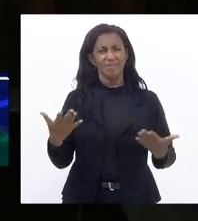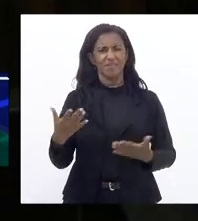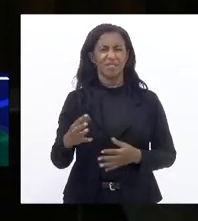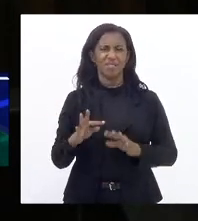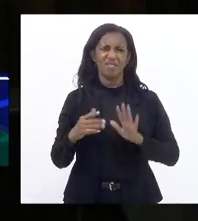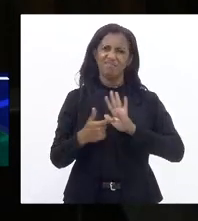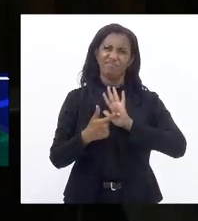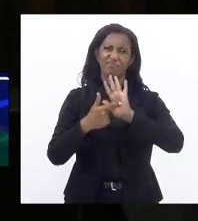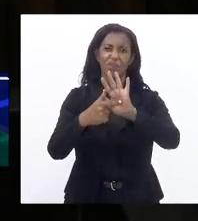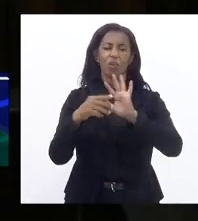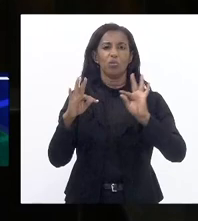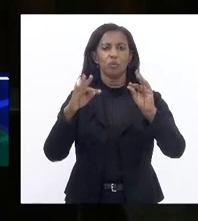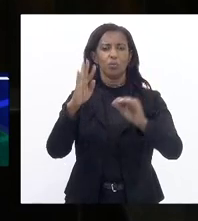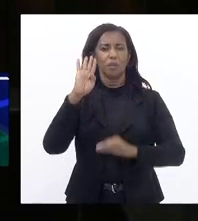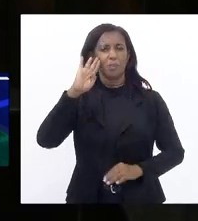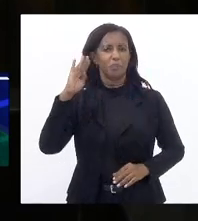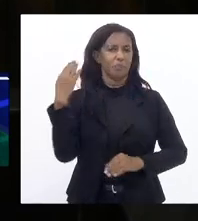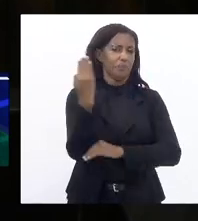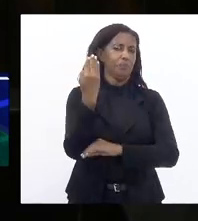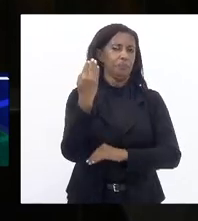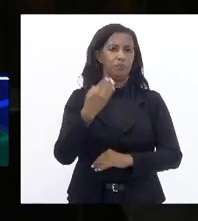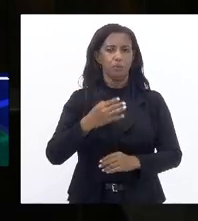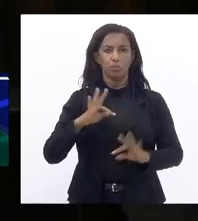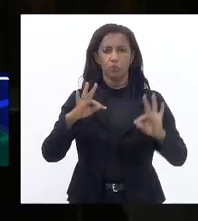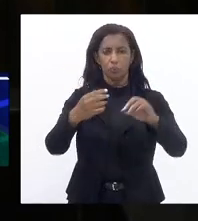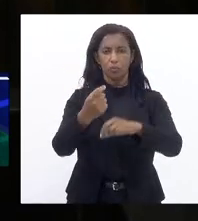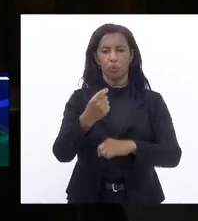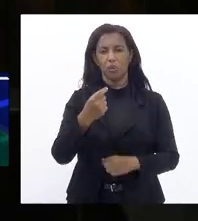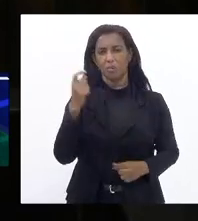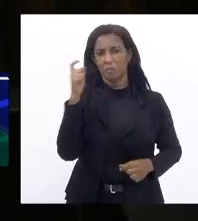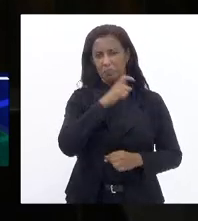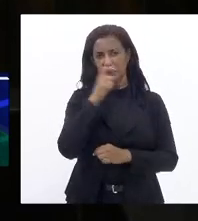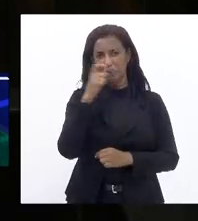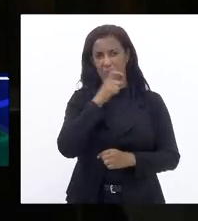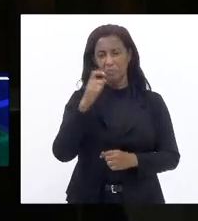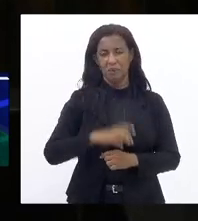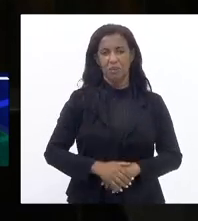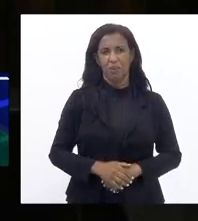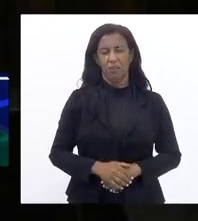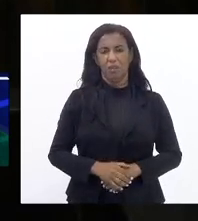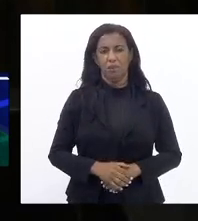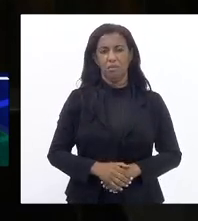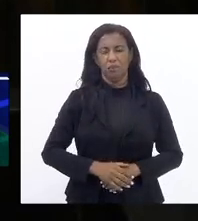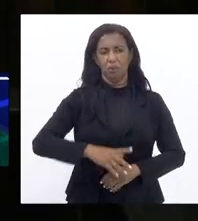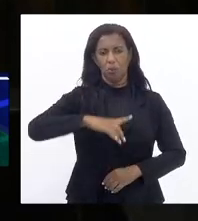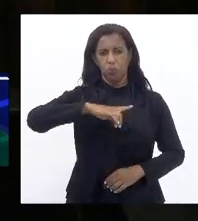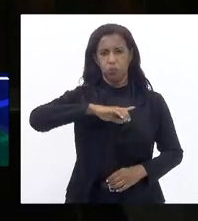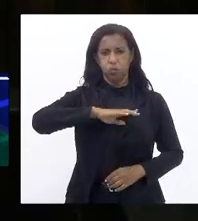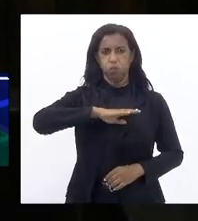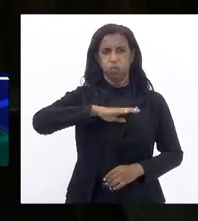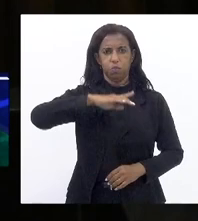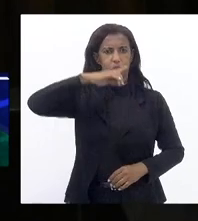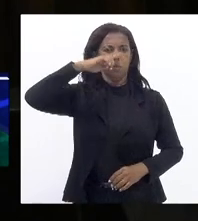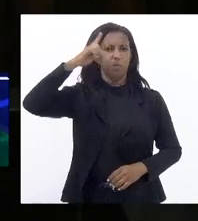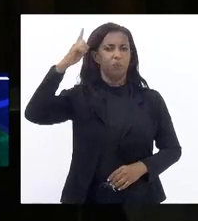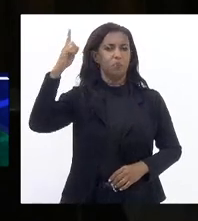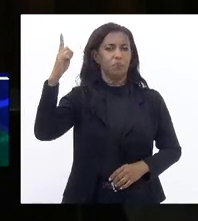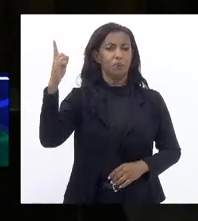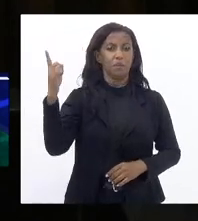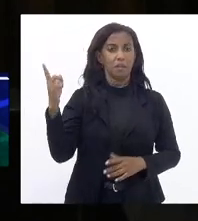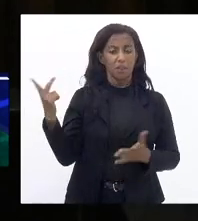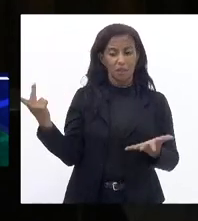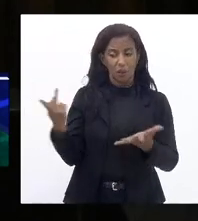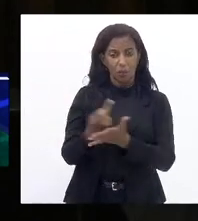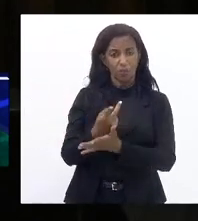hipocrisia, toda a mentira, toda a arrogância que vem por parte destes